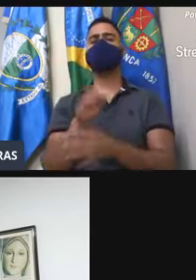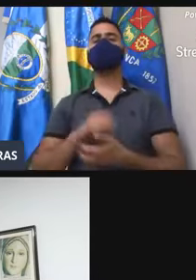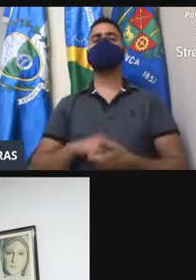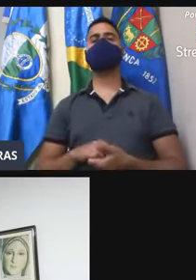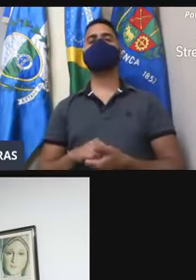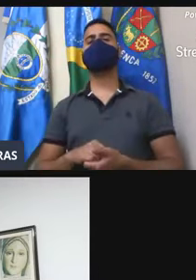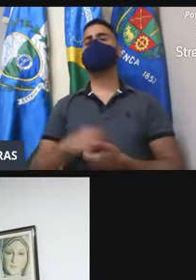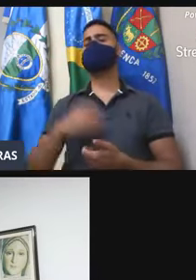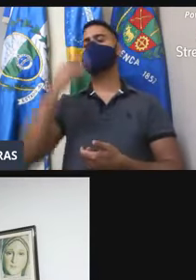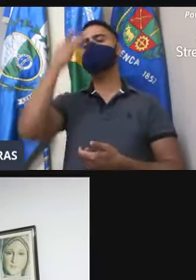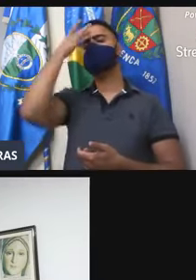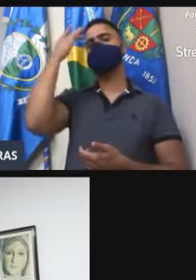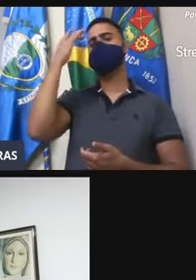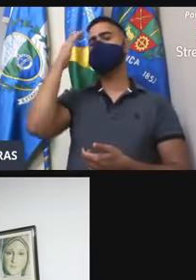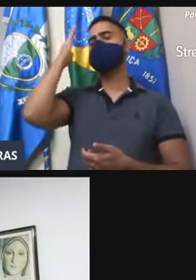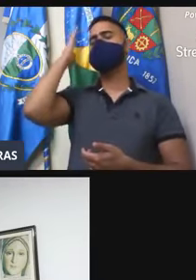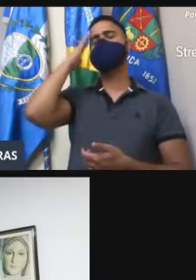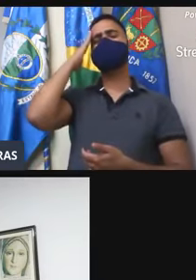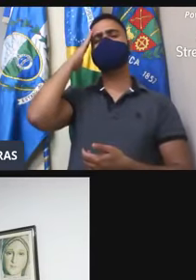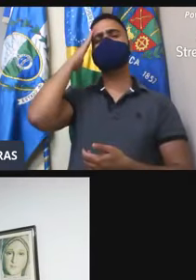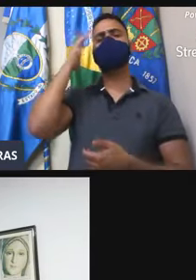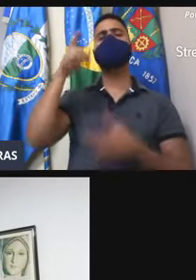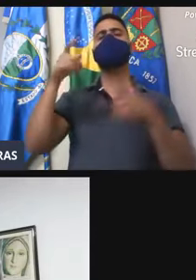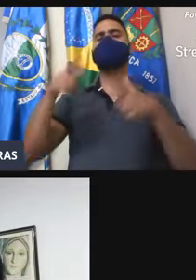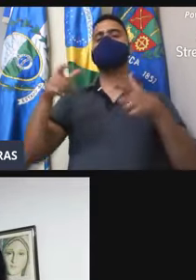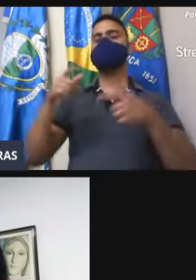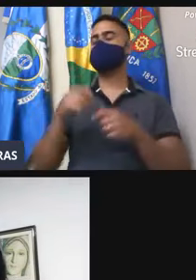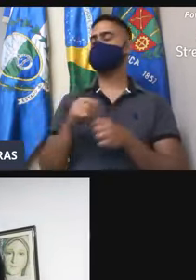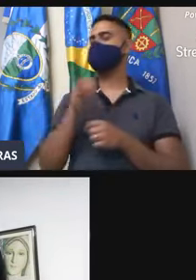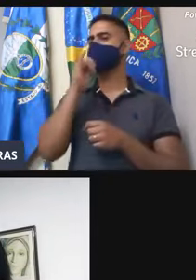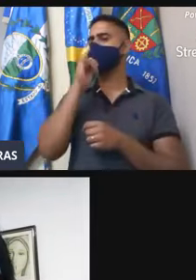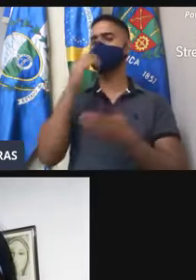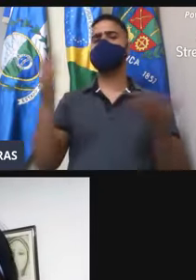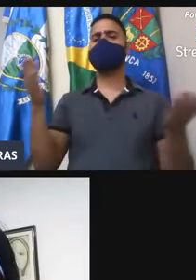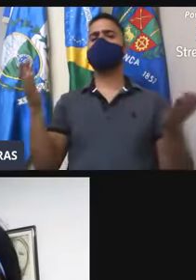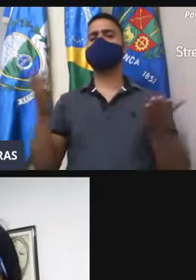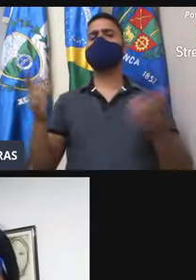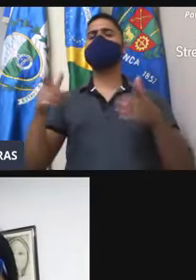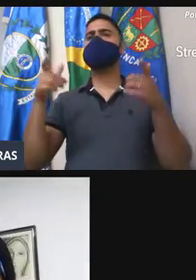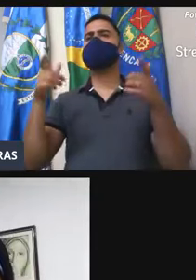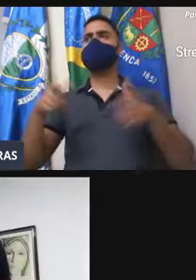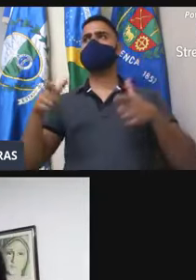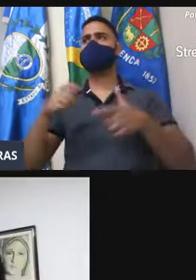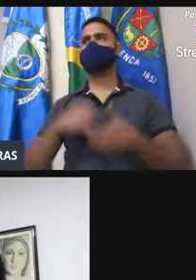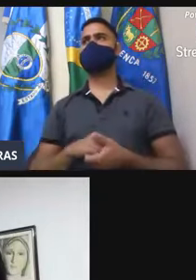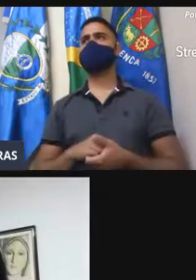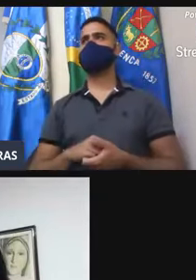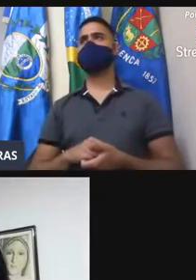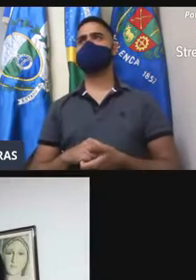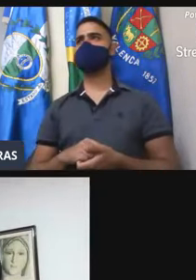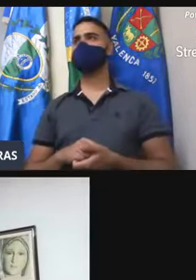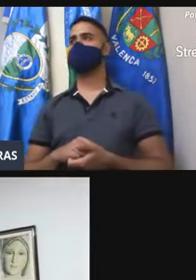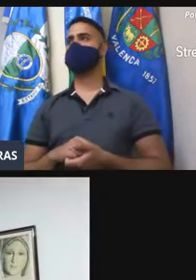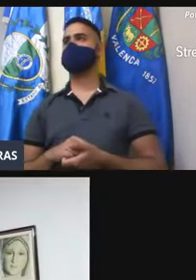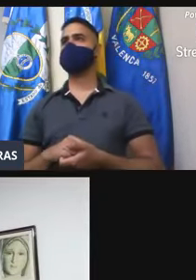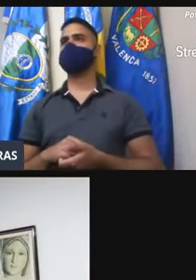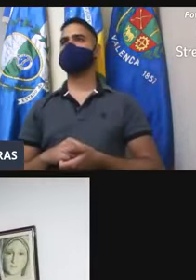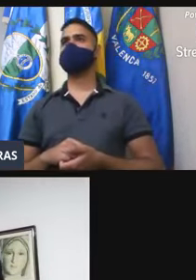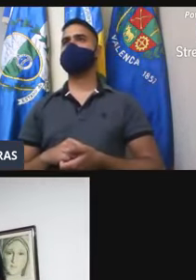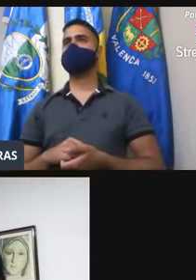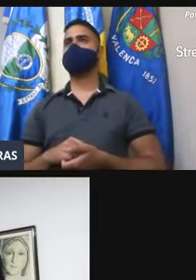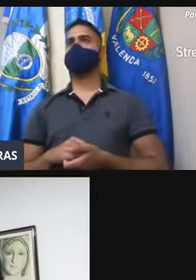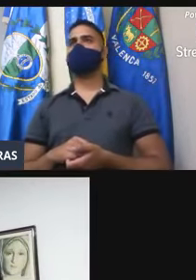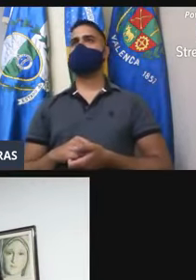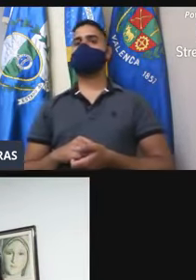o cidadão quer ver de forma concreta. Hoje, está em que setor, estou vendo aqui a secretária de administração, quero cumprimentá-la